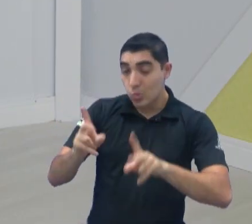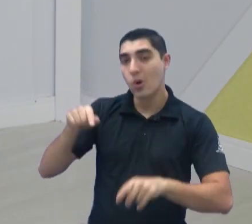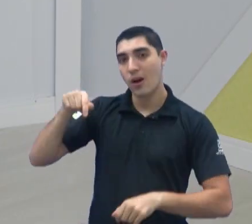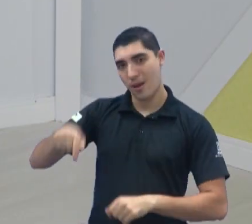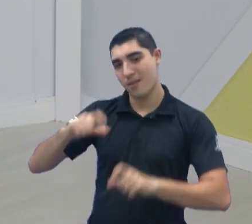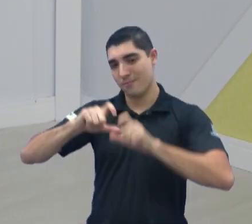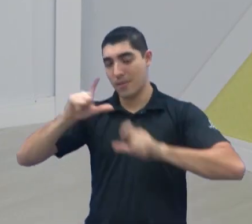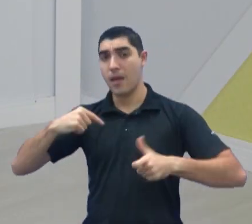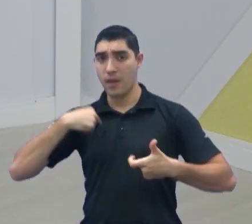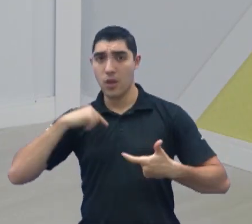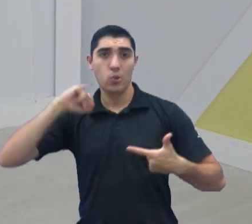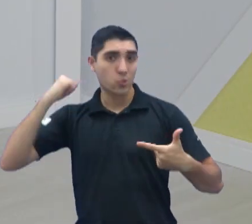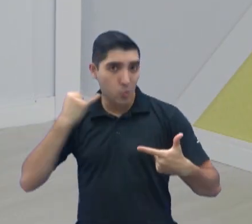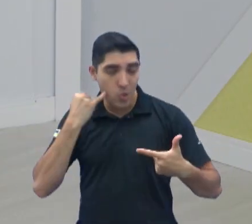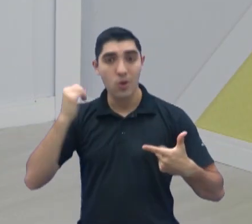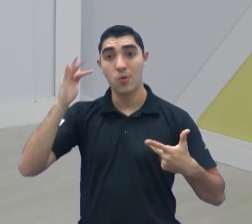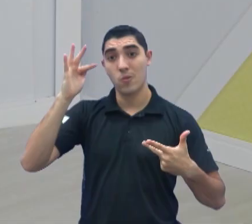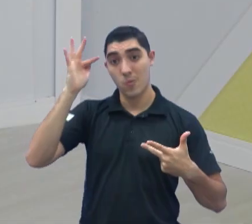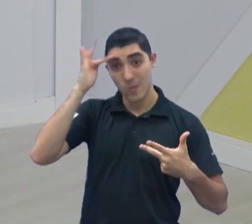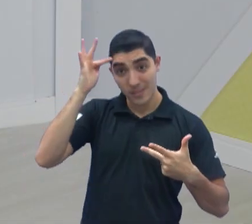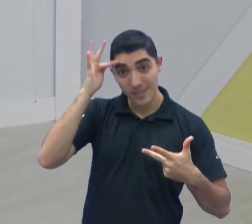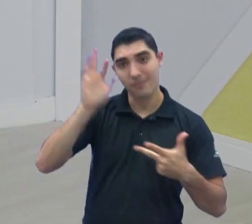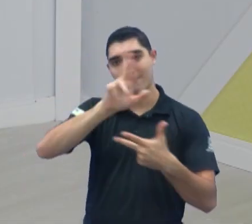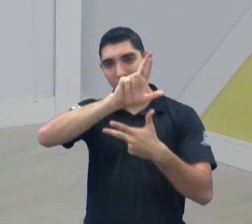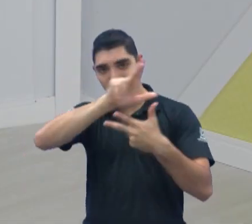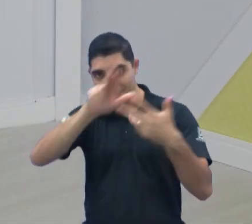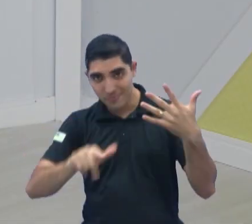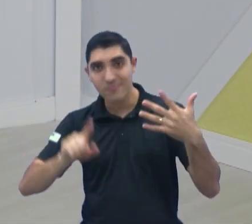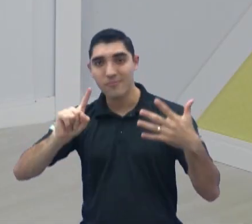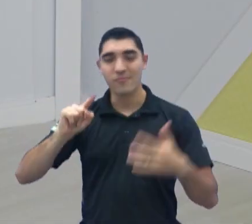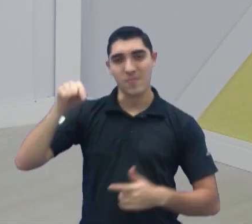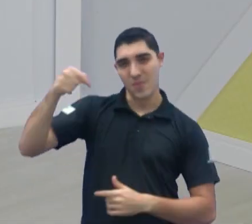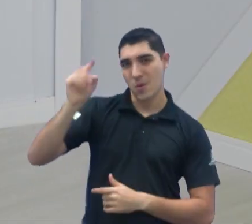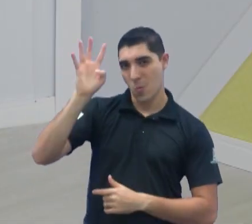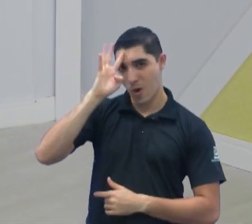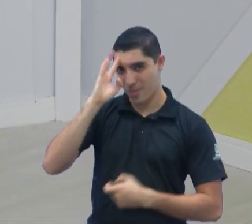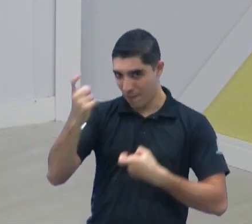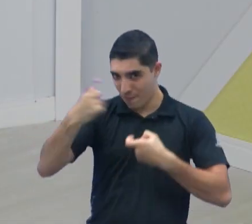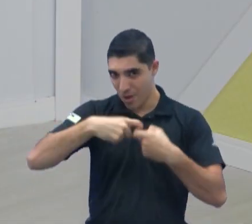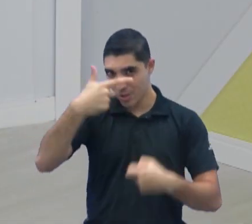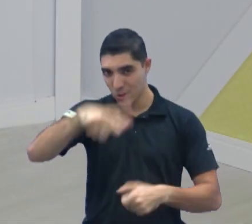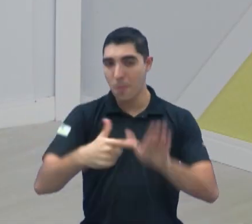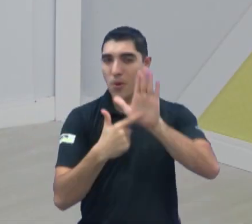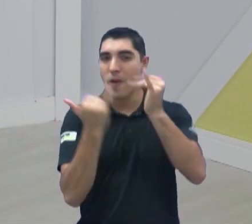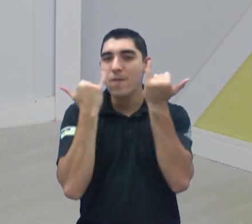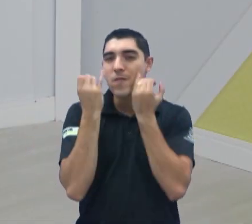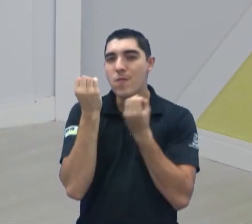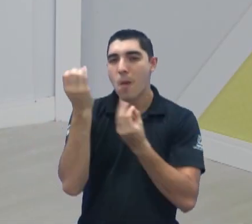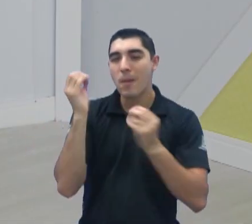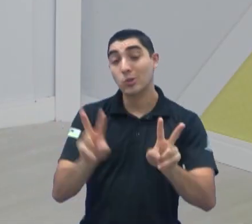Eu, João, o nosso querido Luizão e grande equipe, a gente volta na quarta-feira para te deixar muito bem